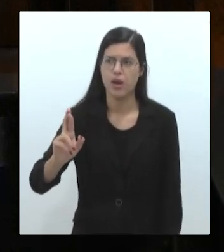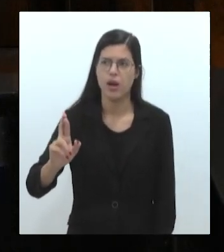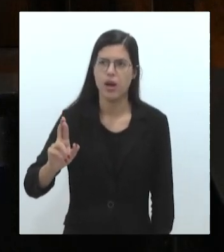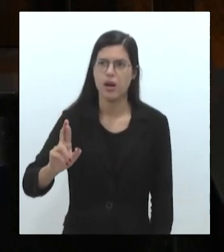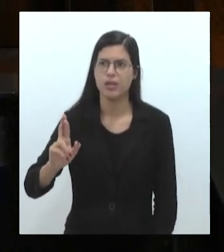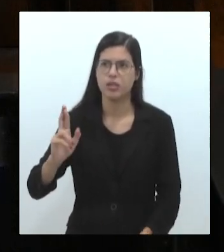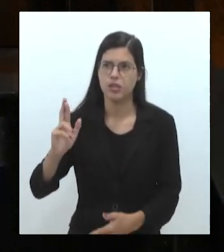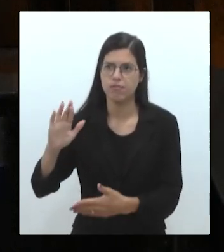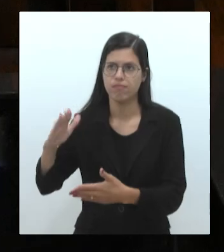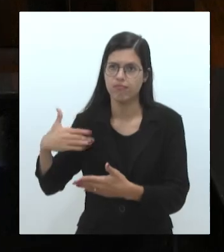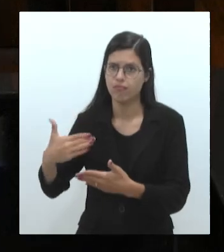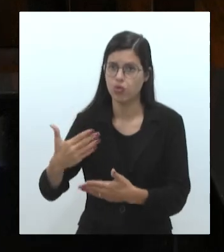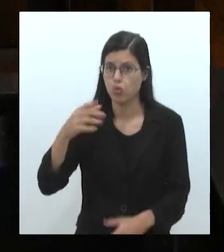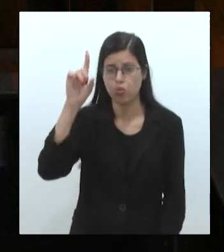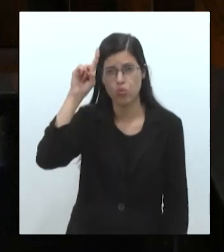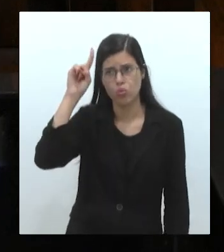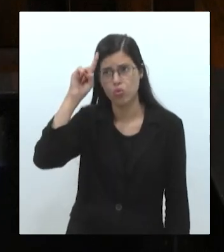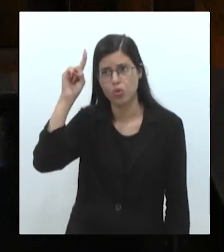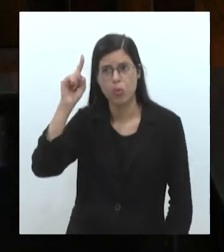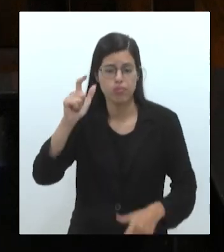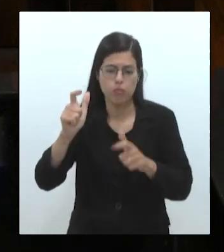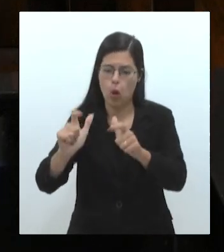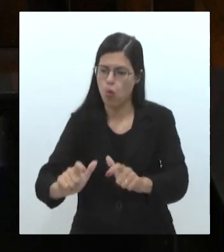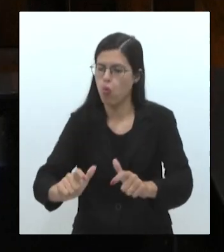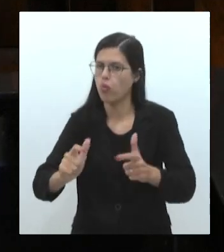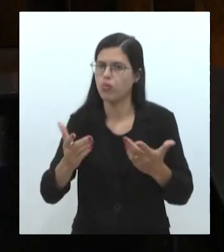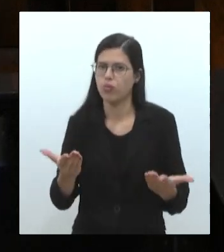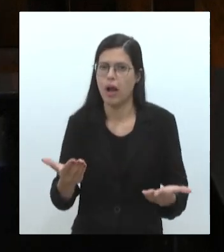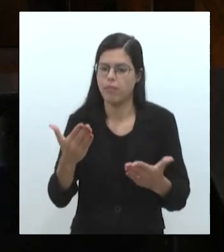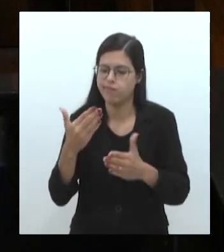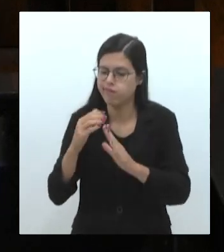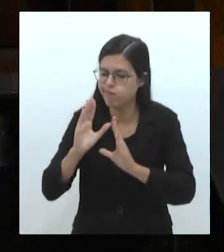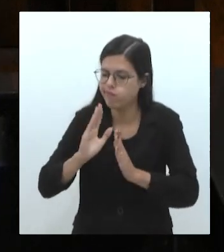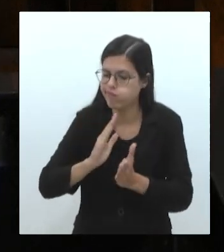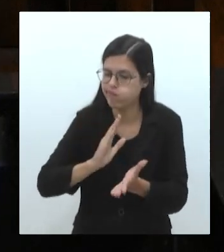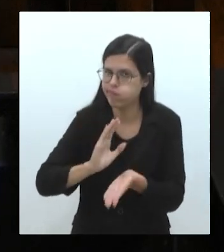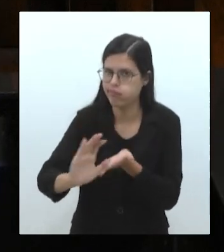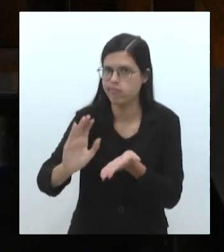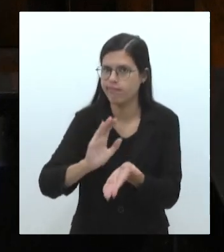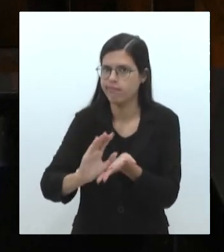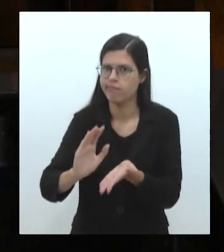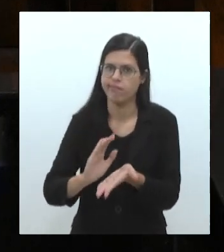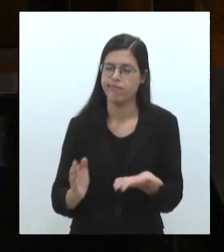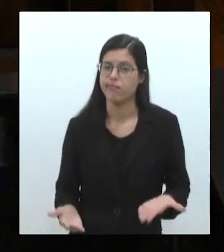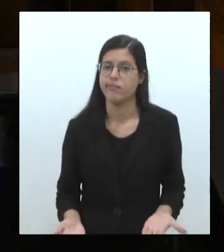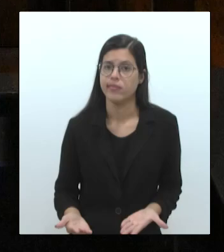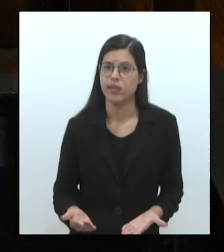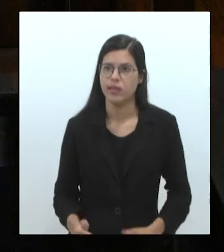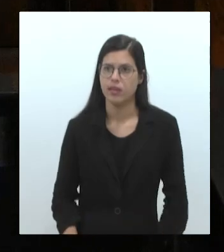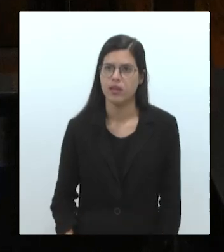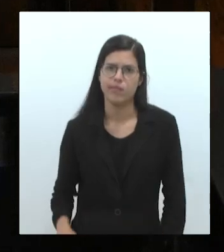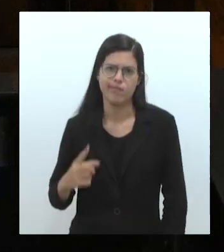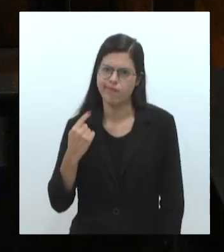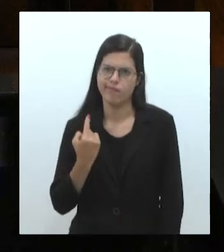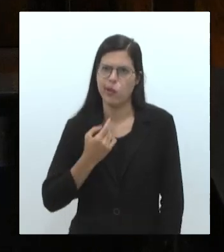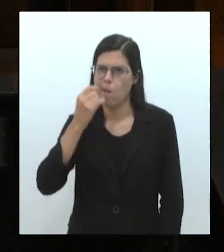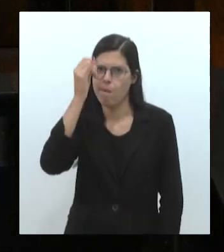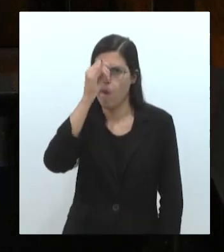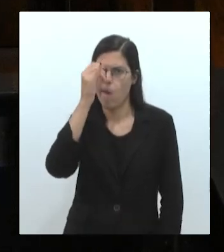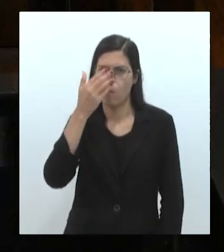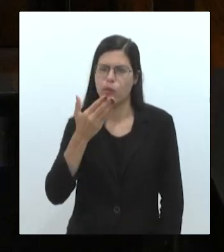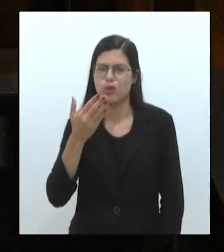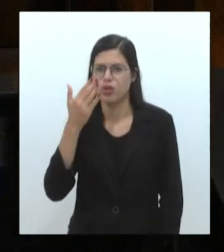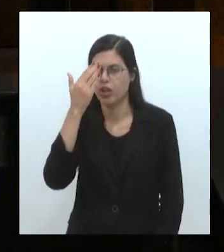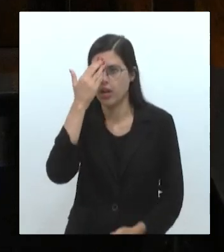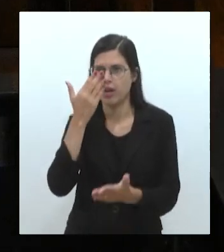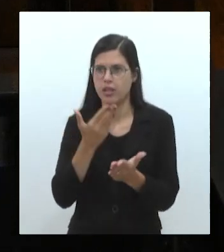por dia, para algum lugar ia. E não sejamos ingênuos de achar que esses R$80 mil